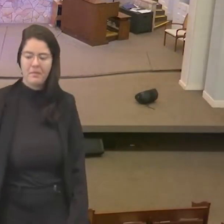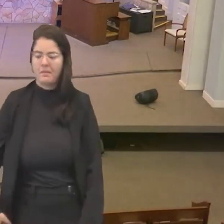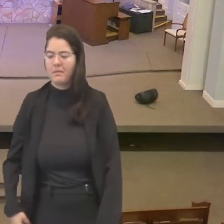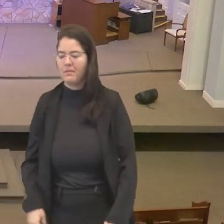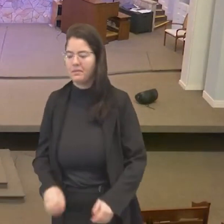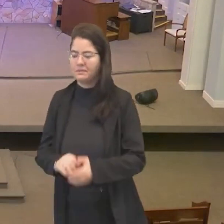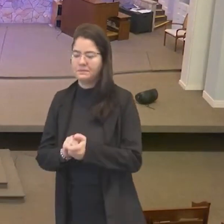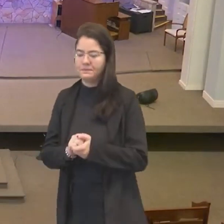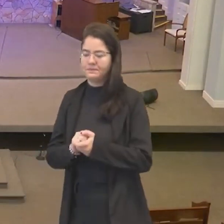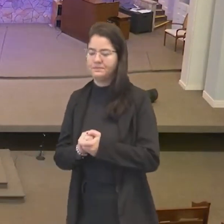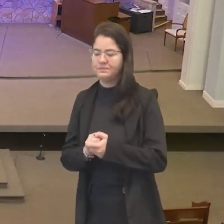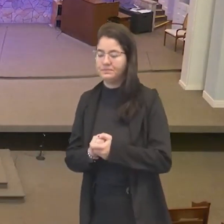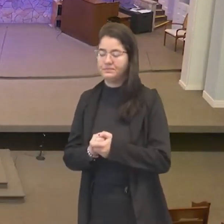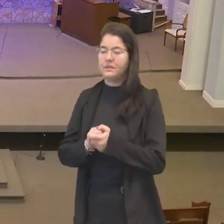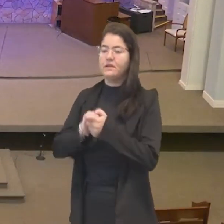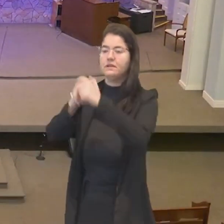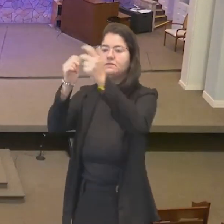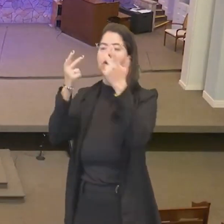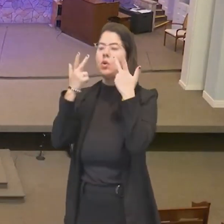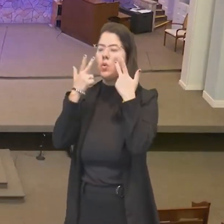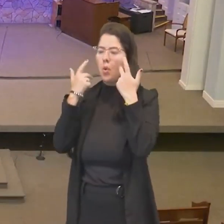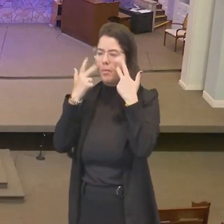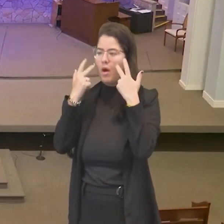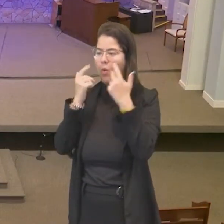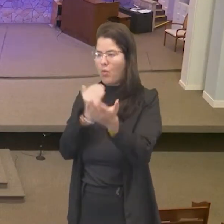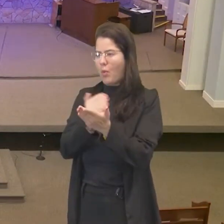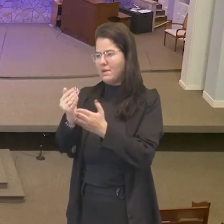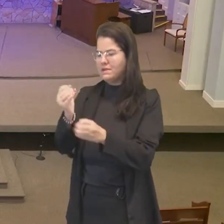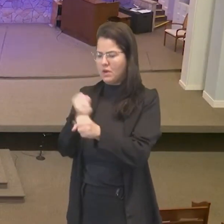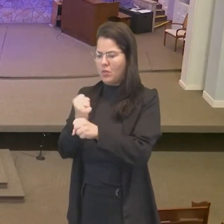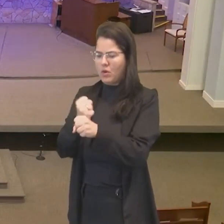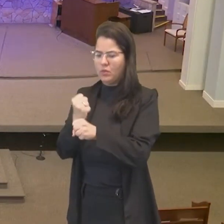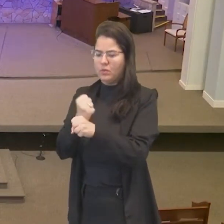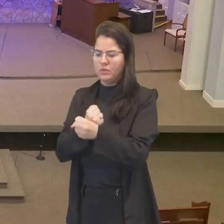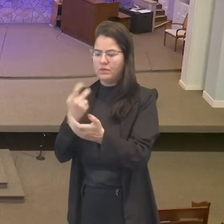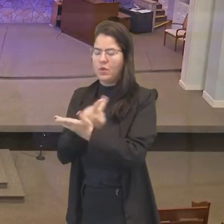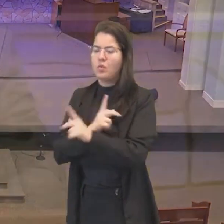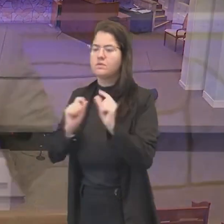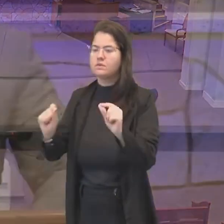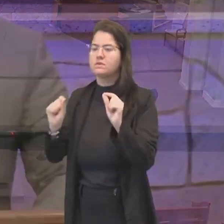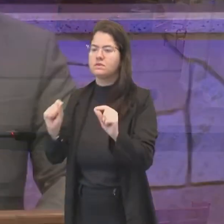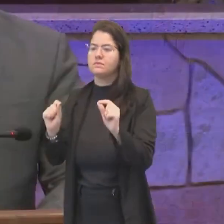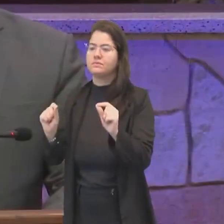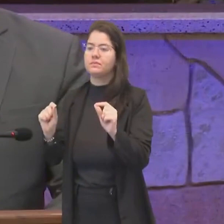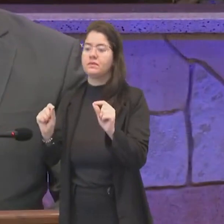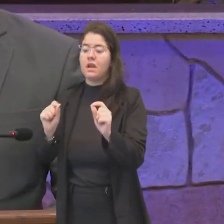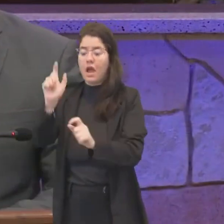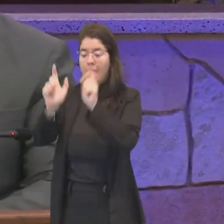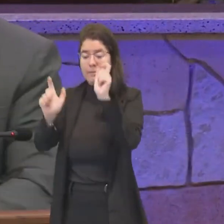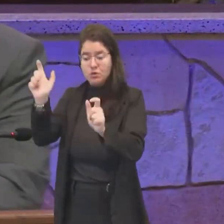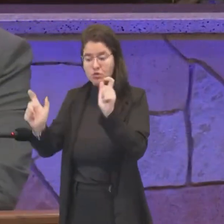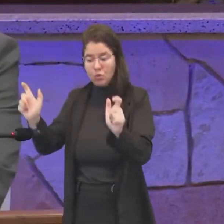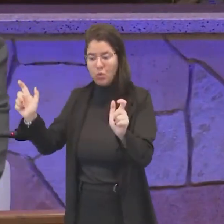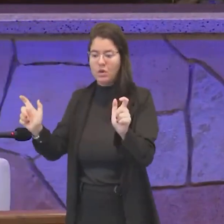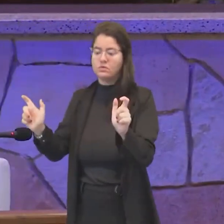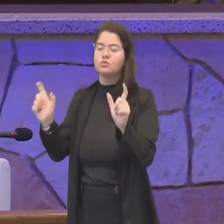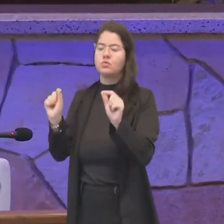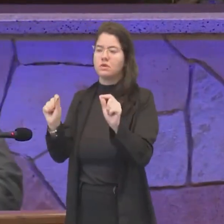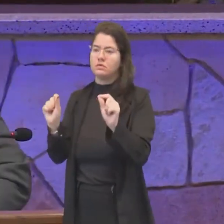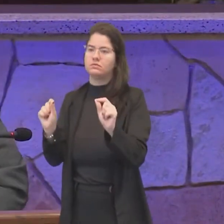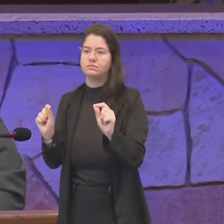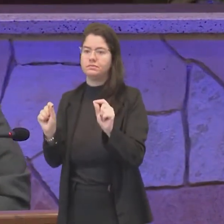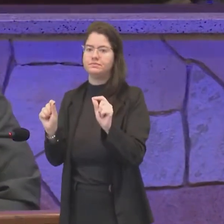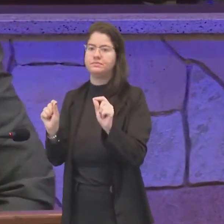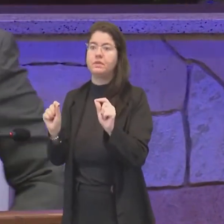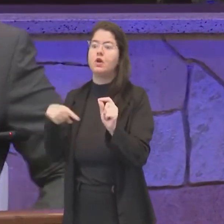É muito comum no início de cada ano as pessoas, nós de maneira geral,